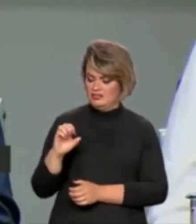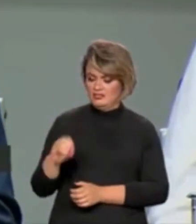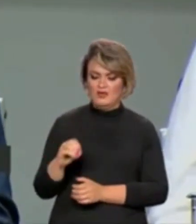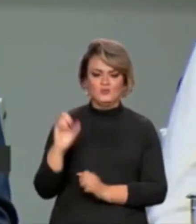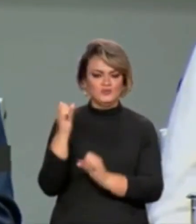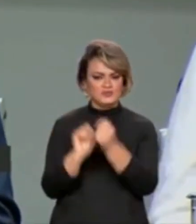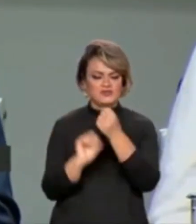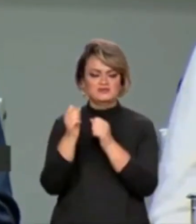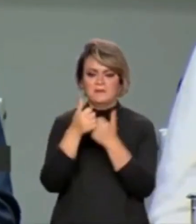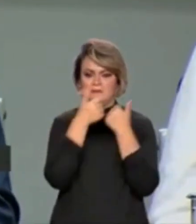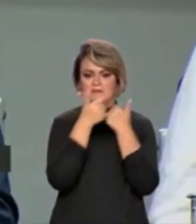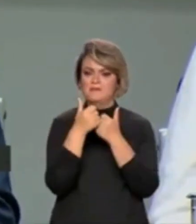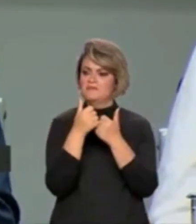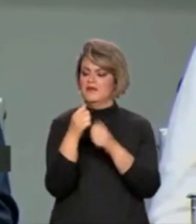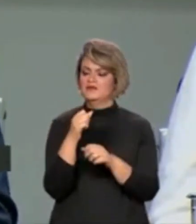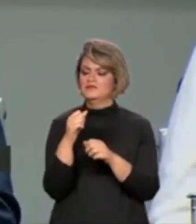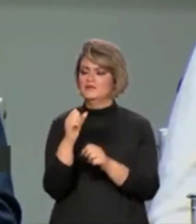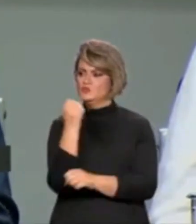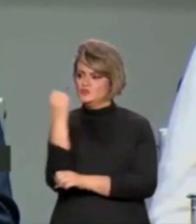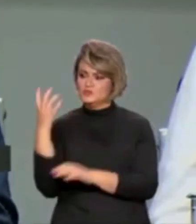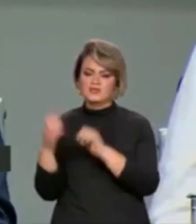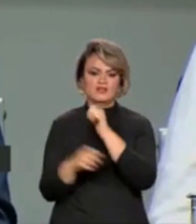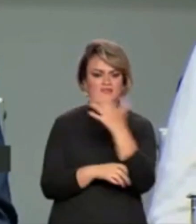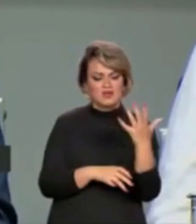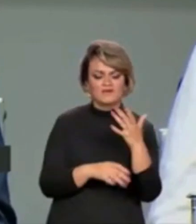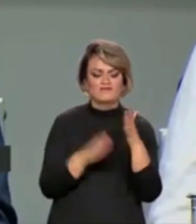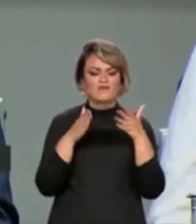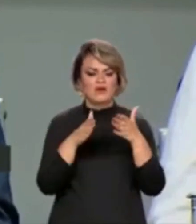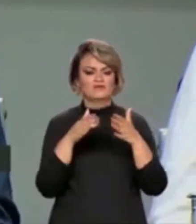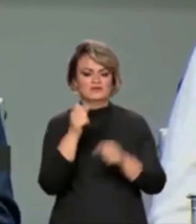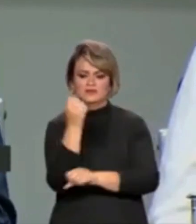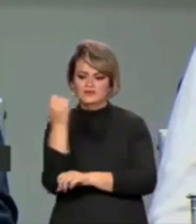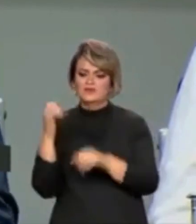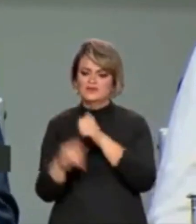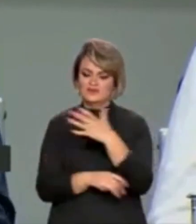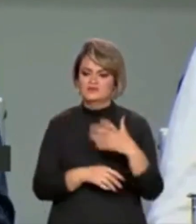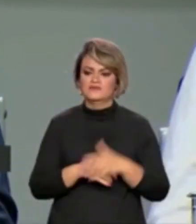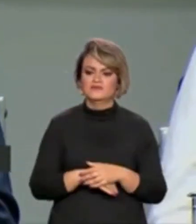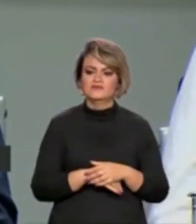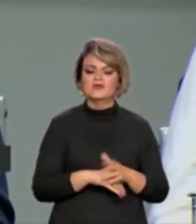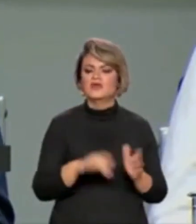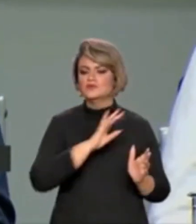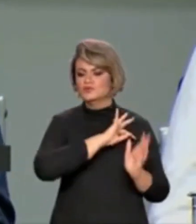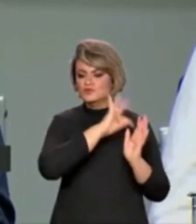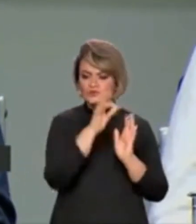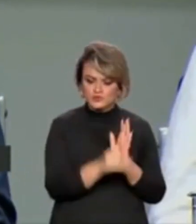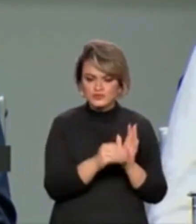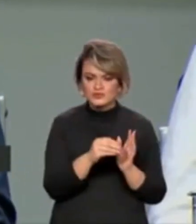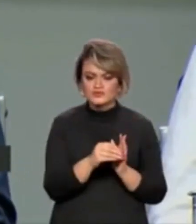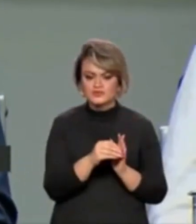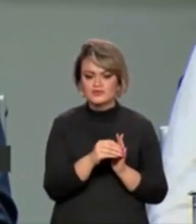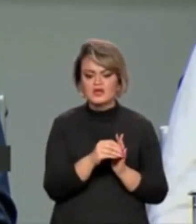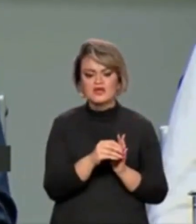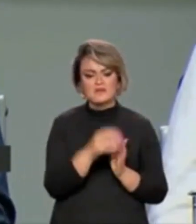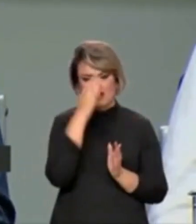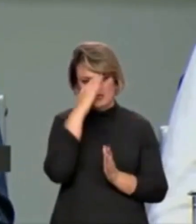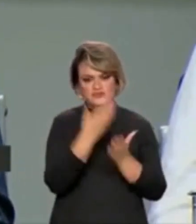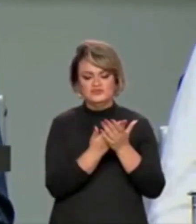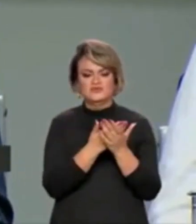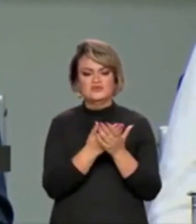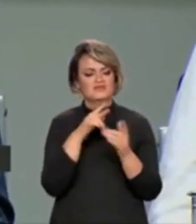neoindustrialização sustentável, uma neoindustrialização verde. Então, tudo isso somado, eu penso que vai dar uma